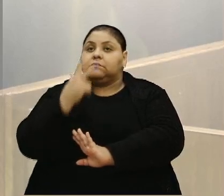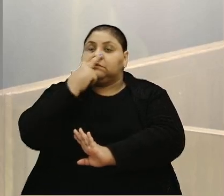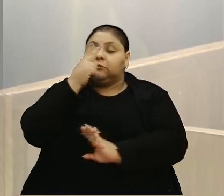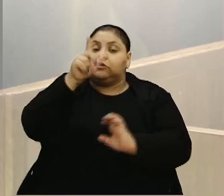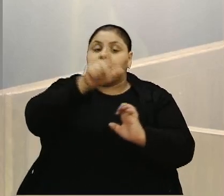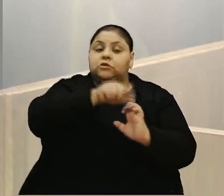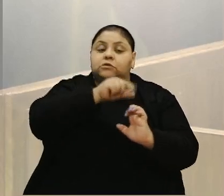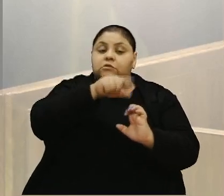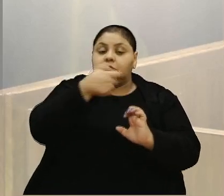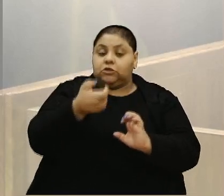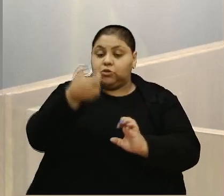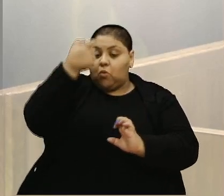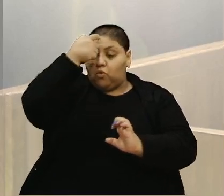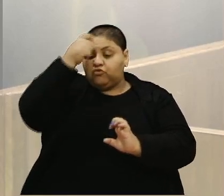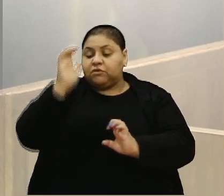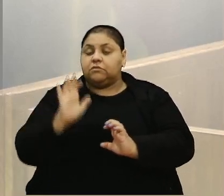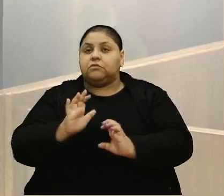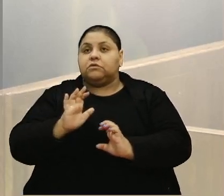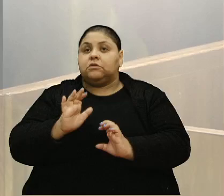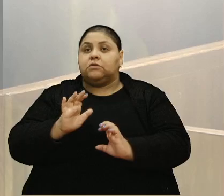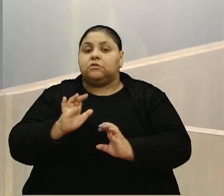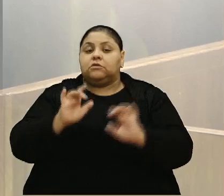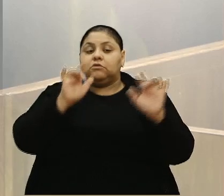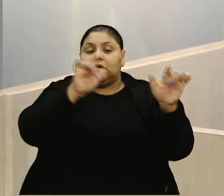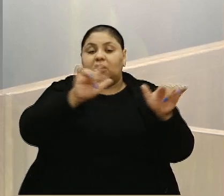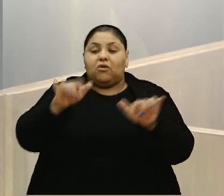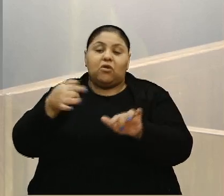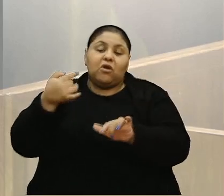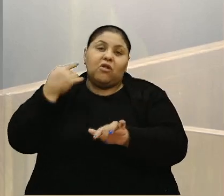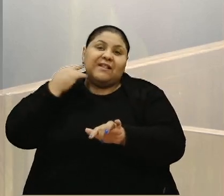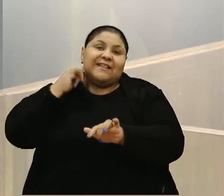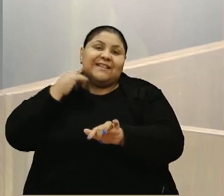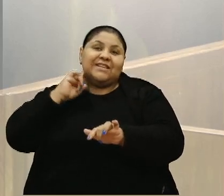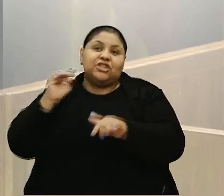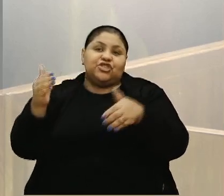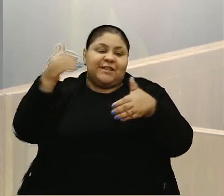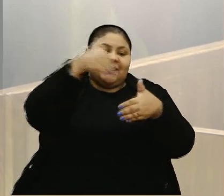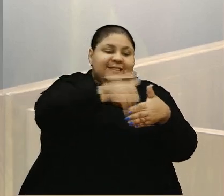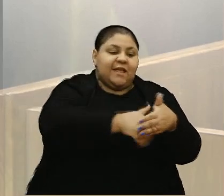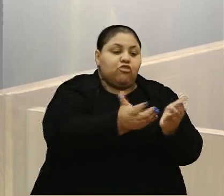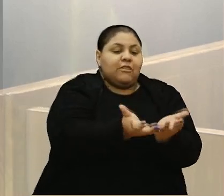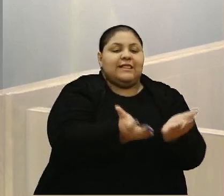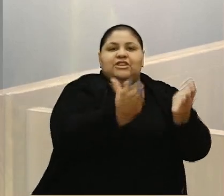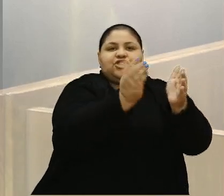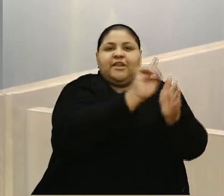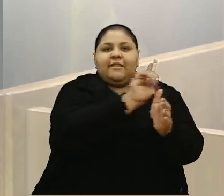se conscientizem de que o lugar de lixo é na lixeira e não na natureza.